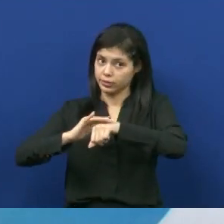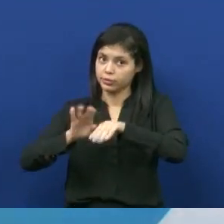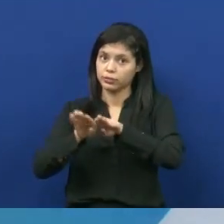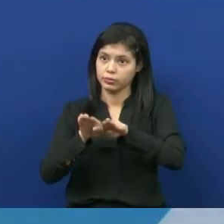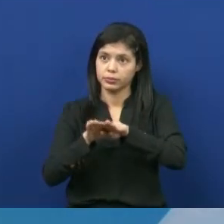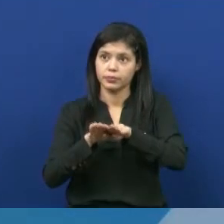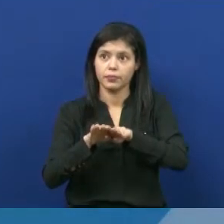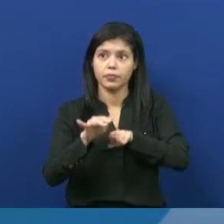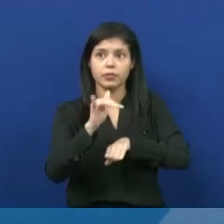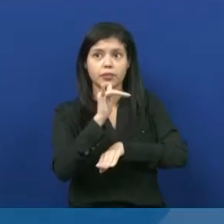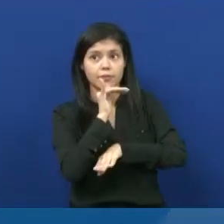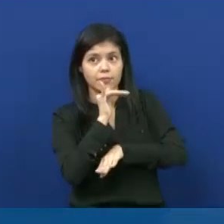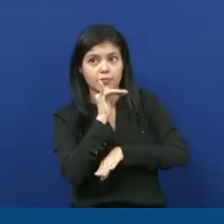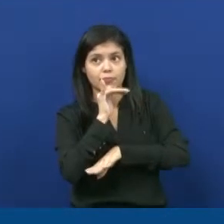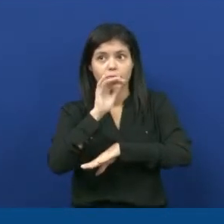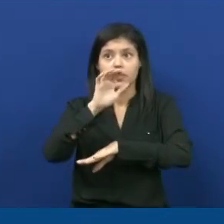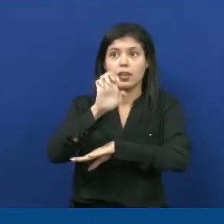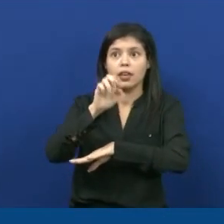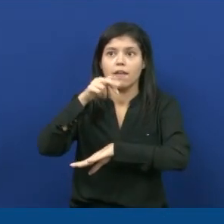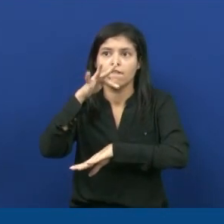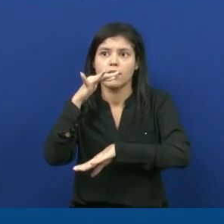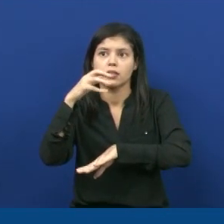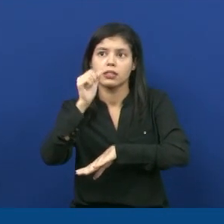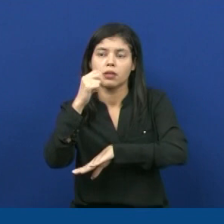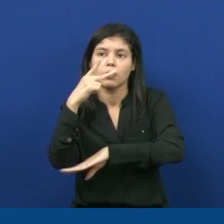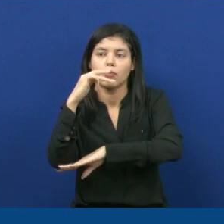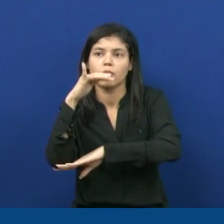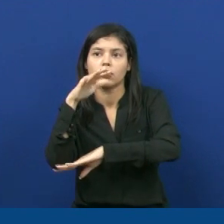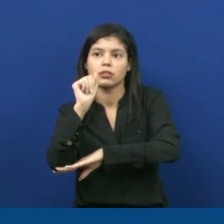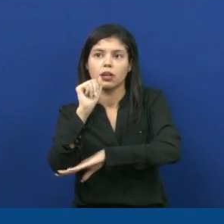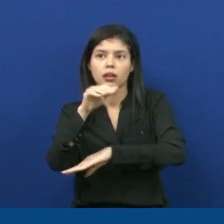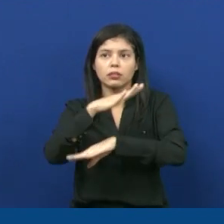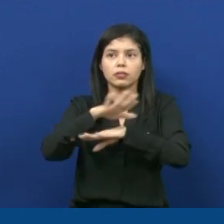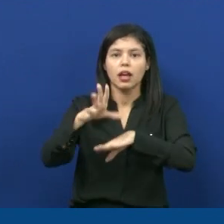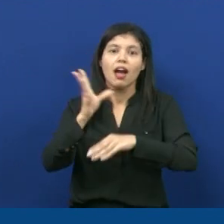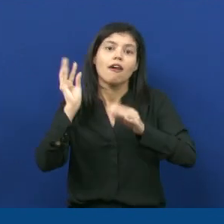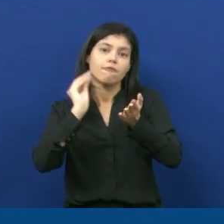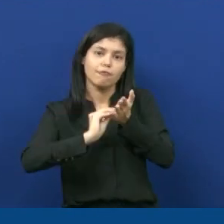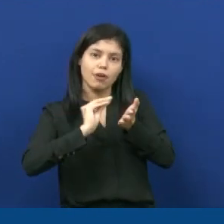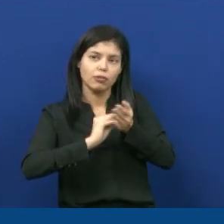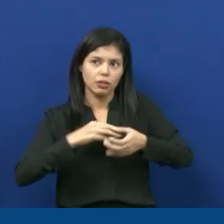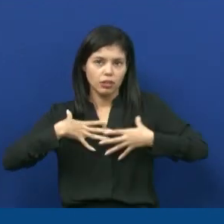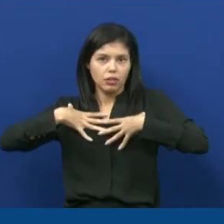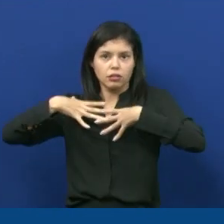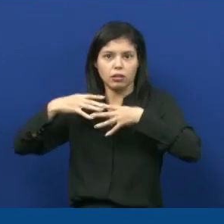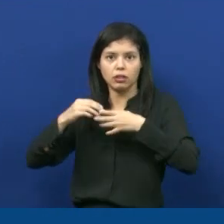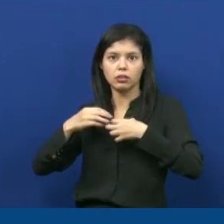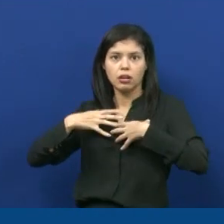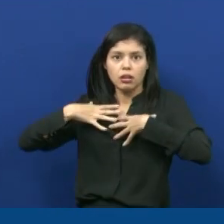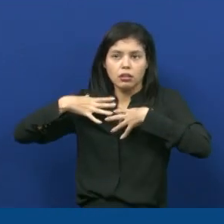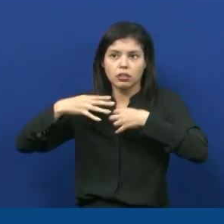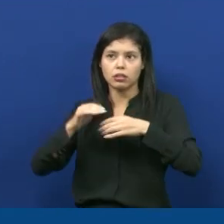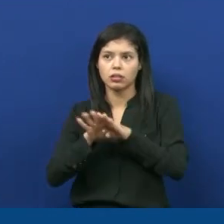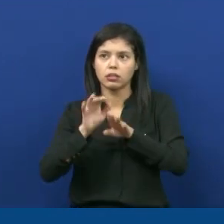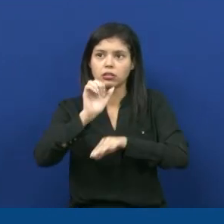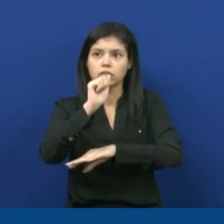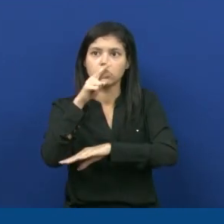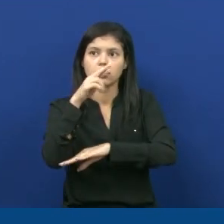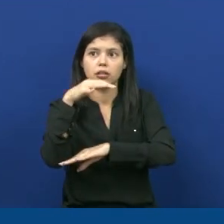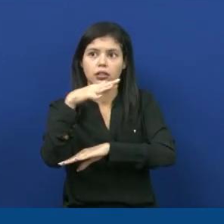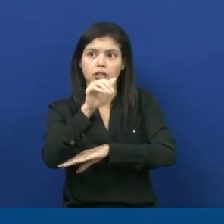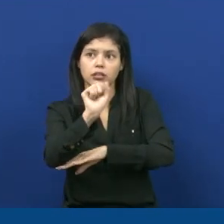como enfisema pulmonar, asma, edema pulmonar, bronquite. Todas essas são